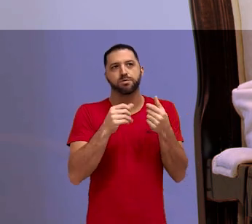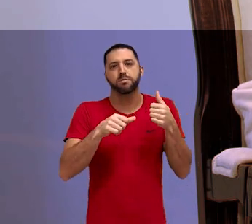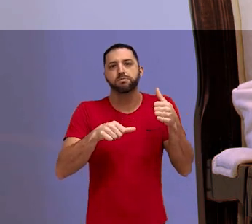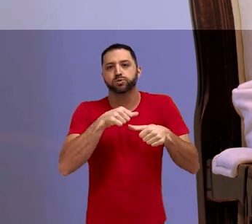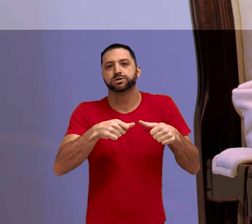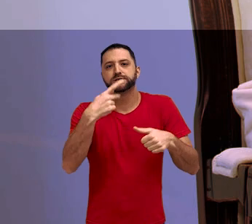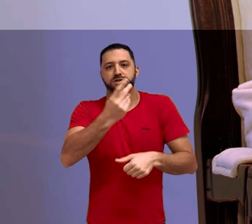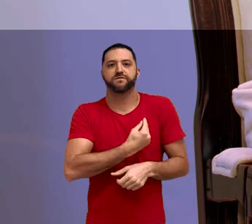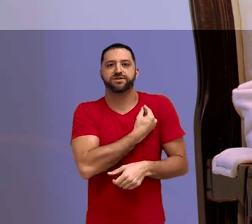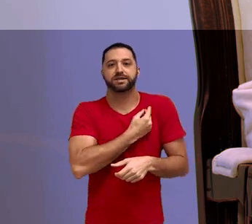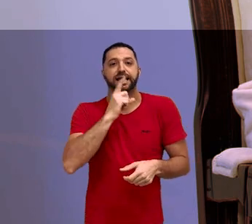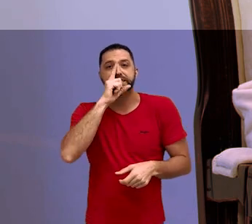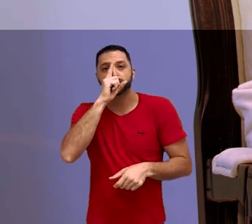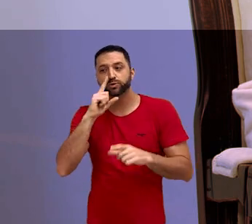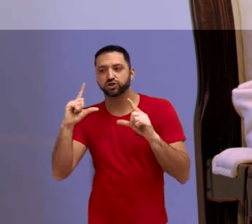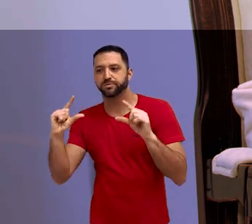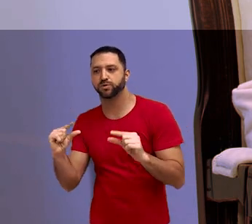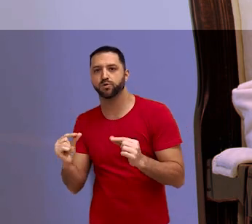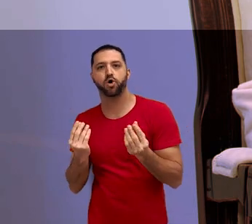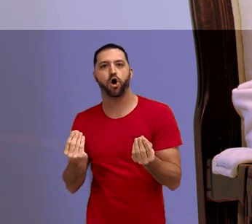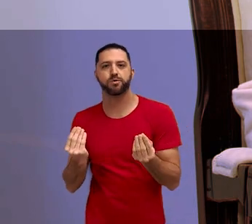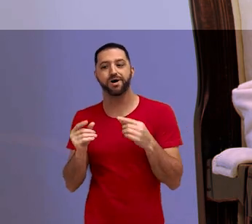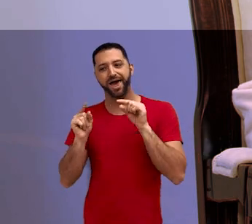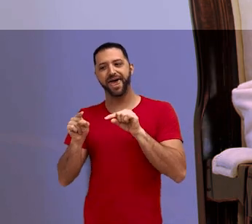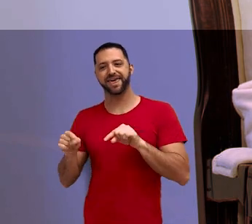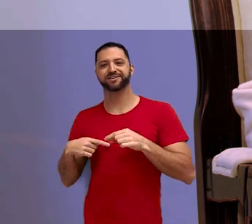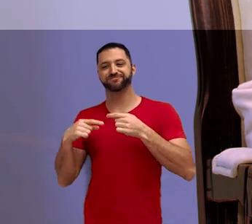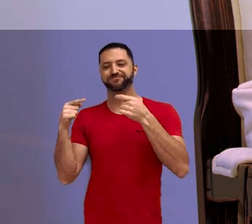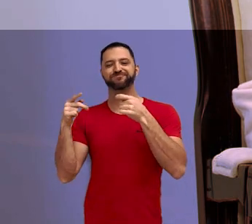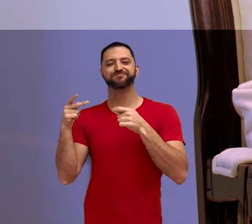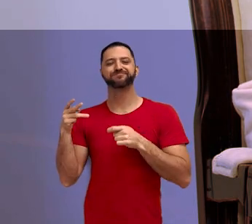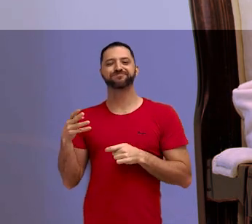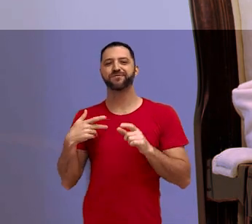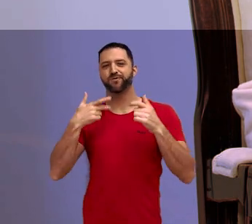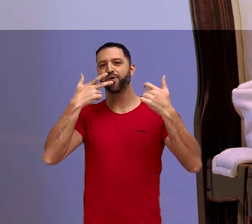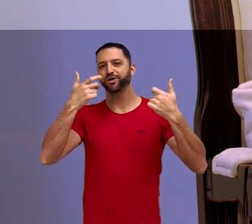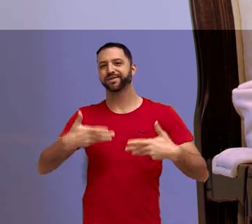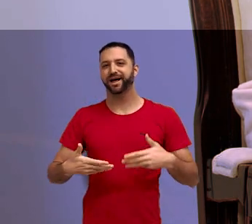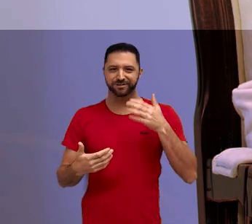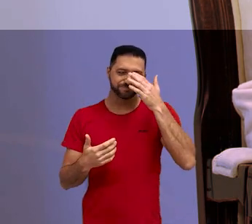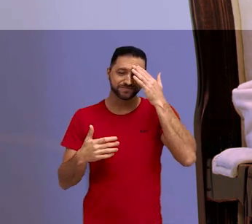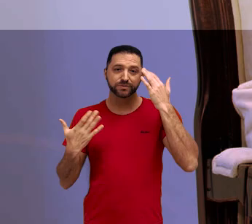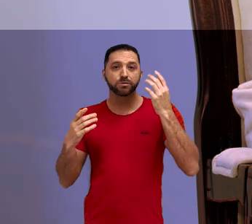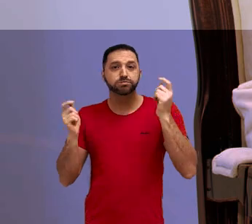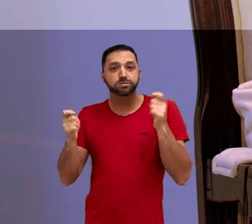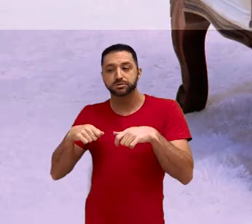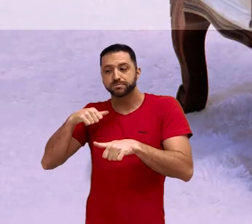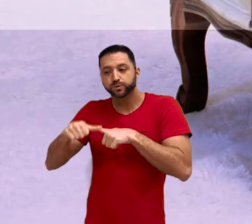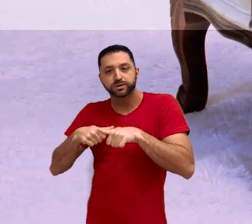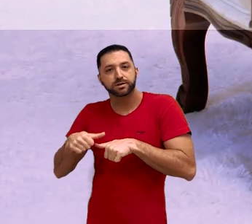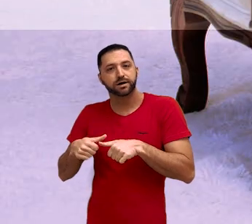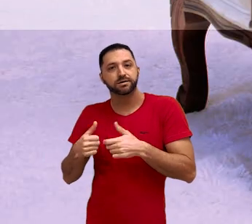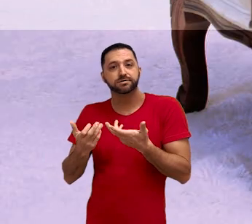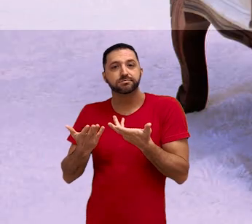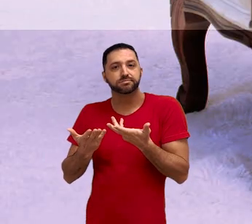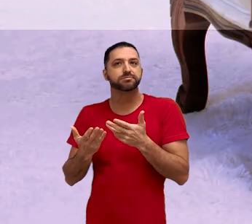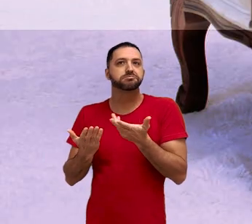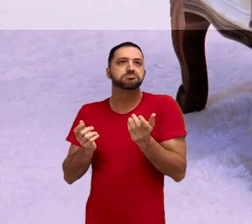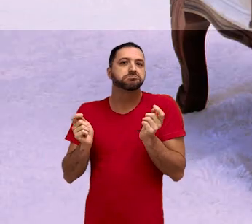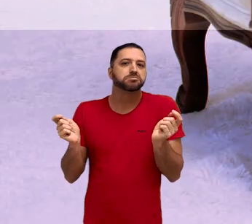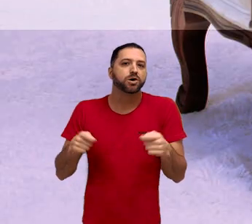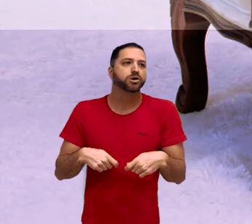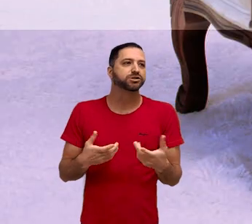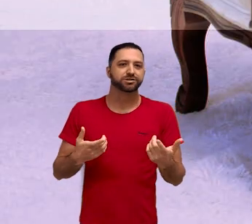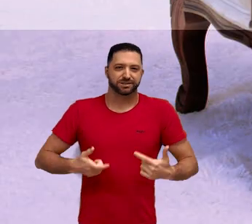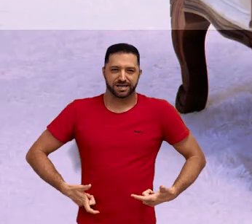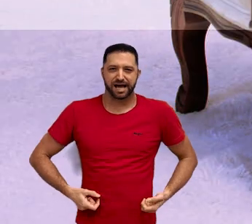para mudar essa história, para mudar o teu estilo de vida, para baixar o teu risco. E aí vem os fatores mutáveis. Quais são os fatores mutáveis